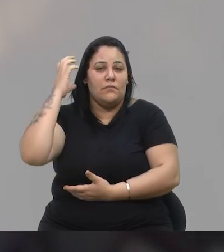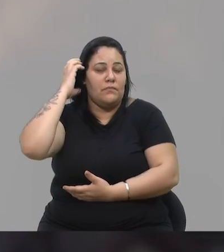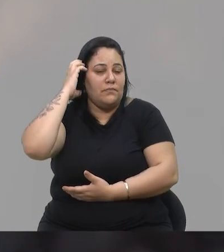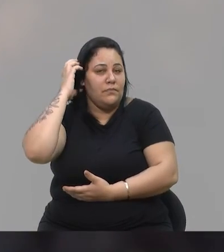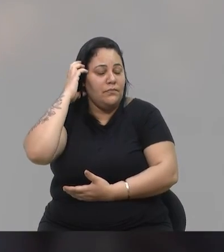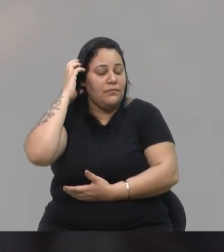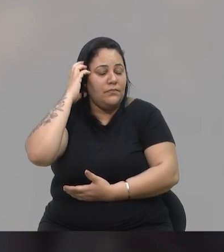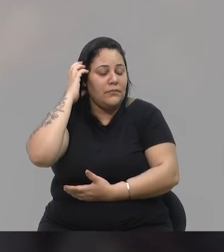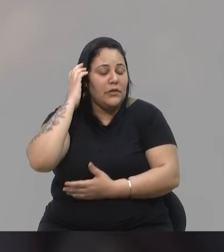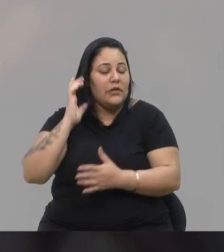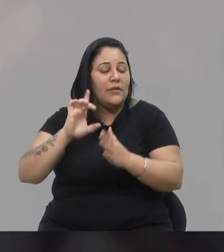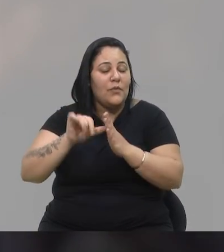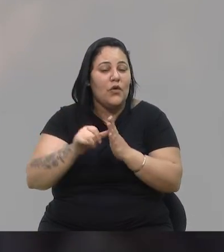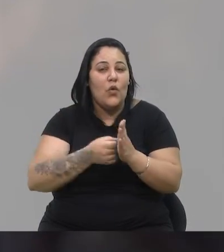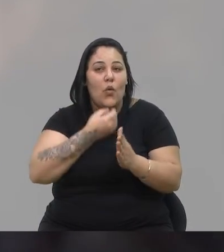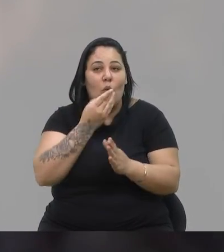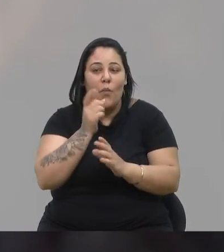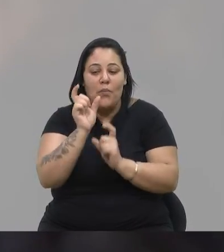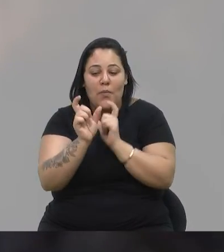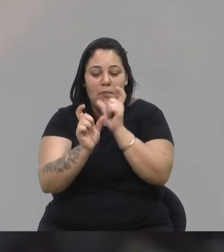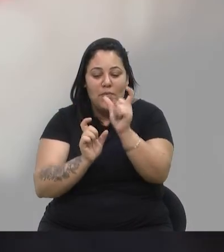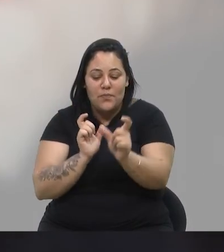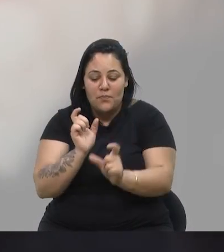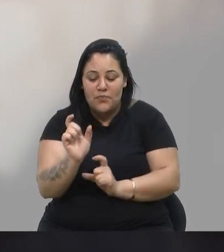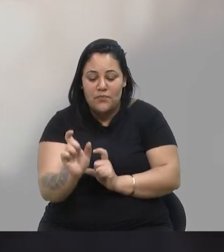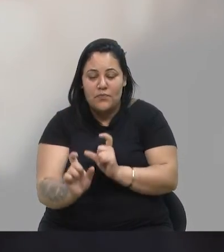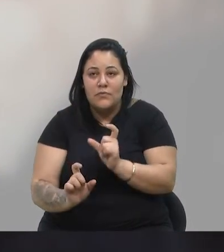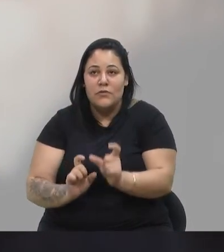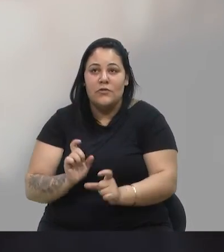tô curiosa o que vai acontecer no final.